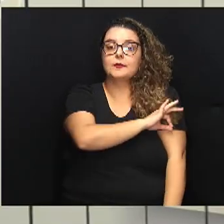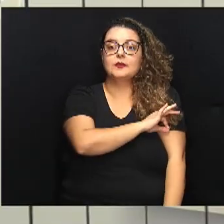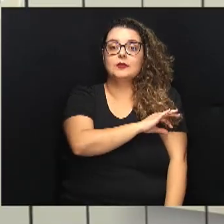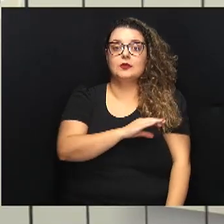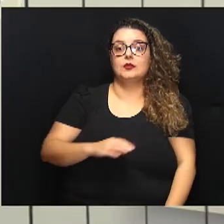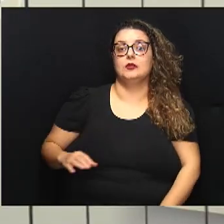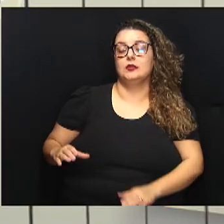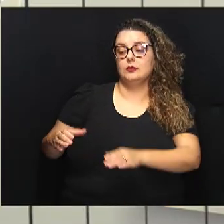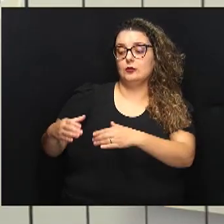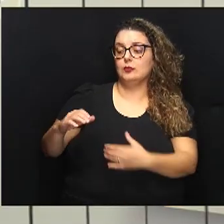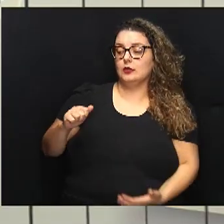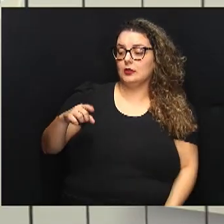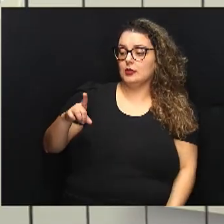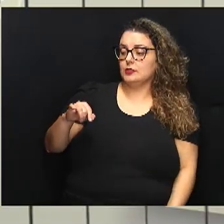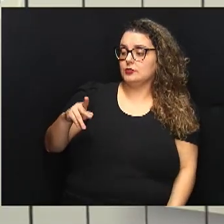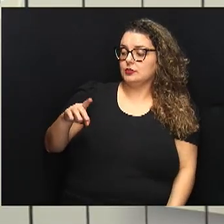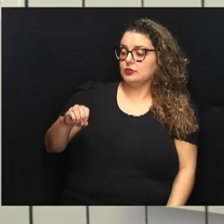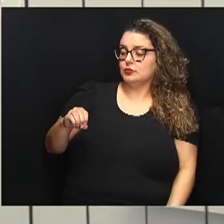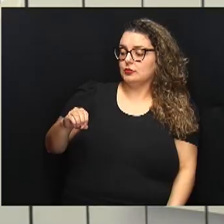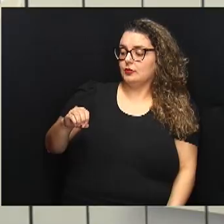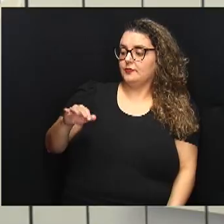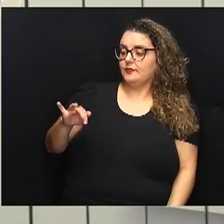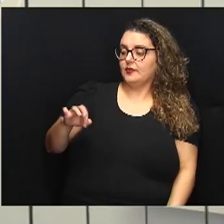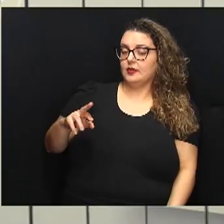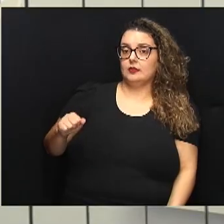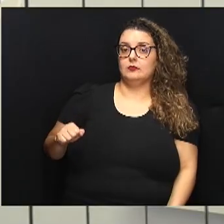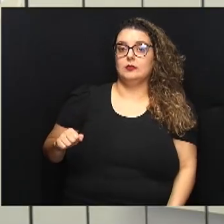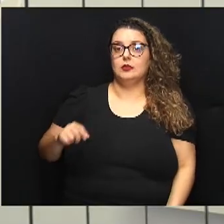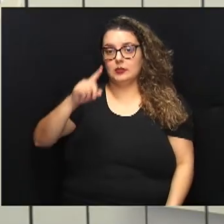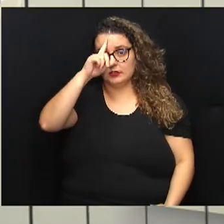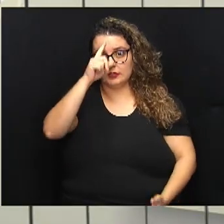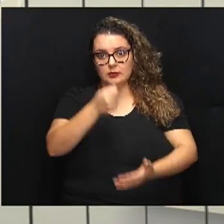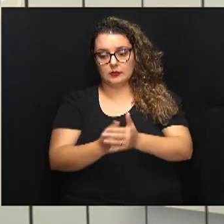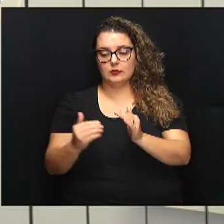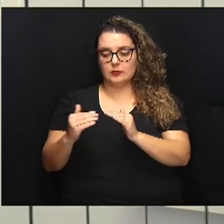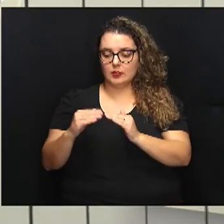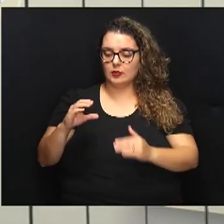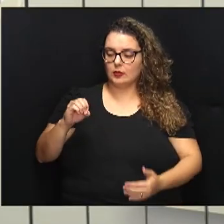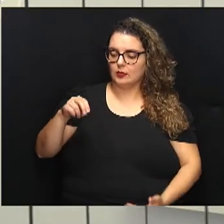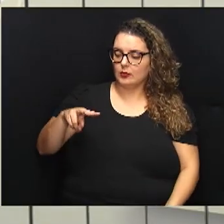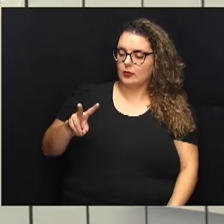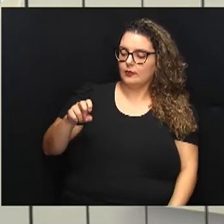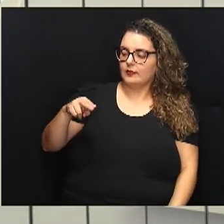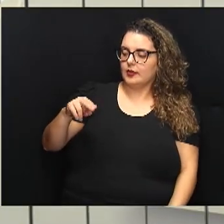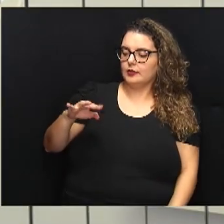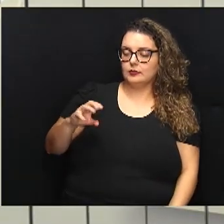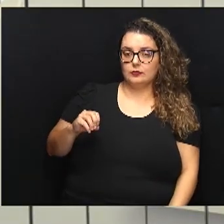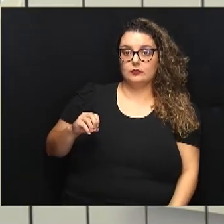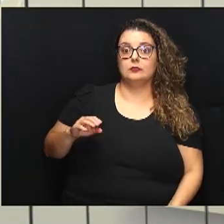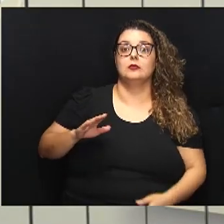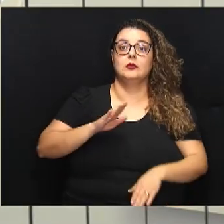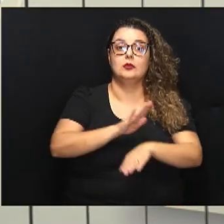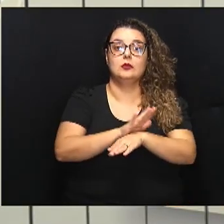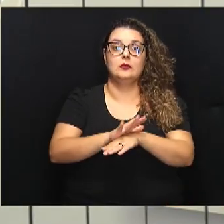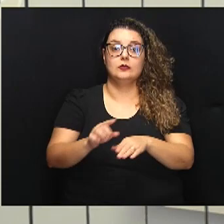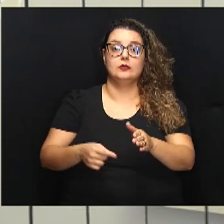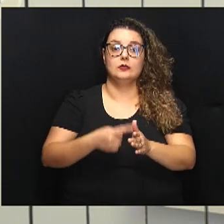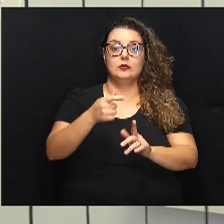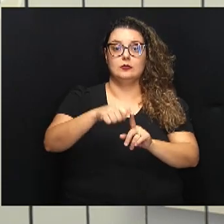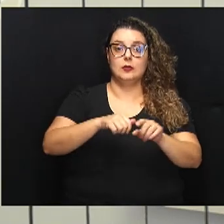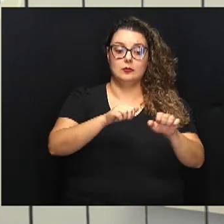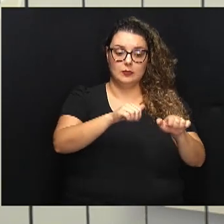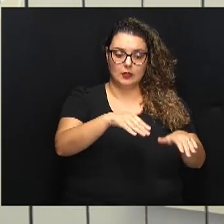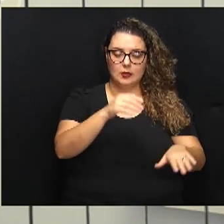Ferreira definiram um acordo para o novo convênio de oferta assistencial a partir do dia 1º de